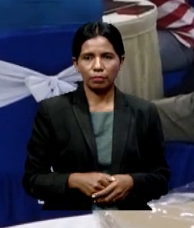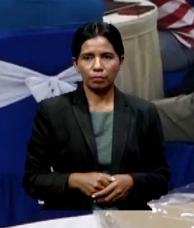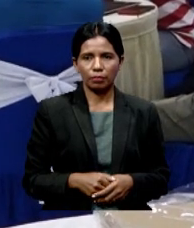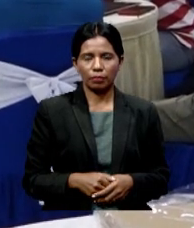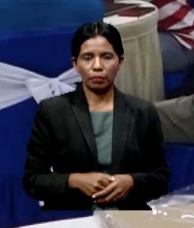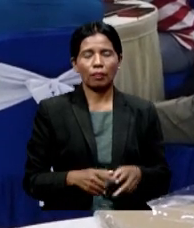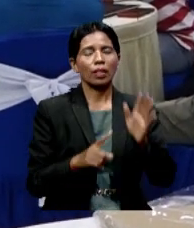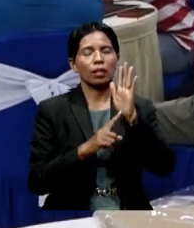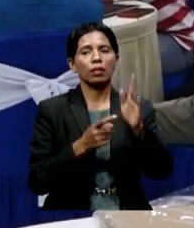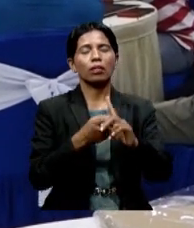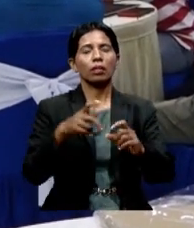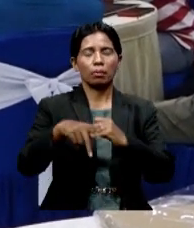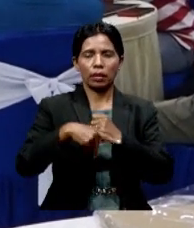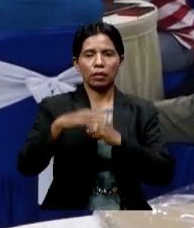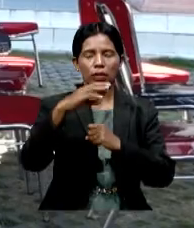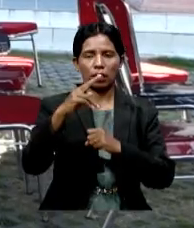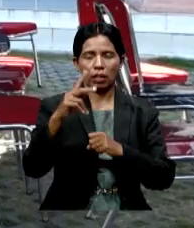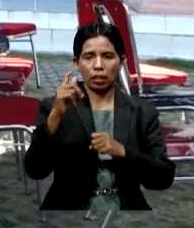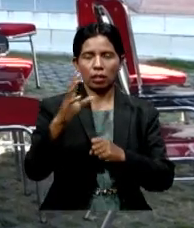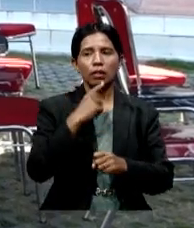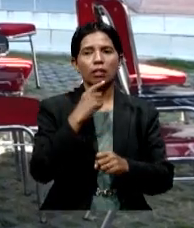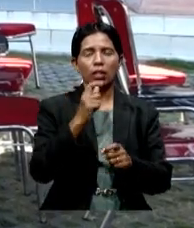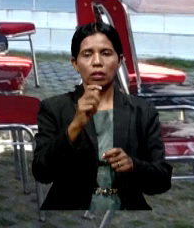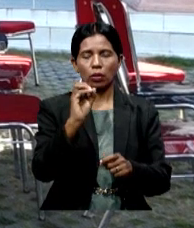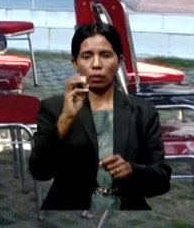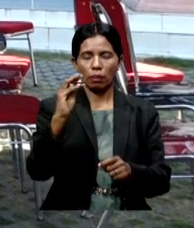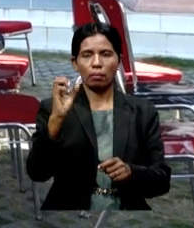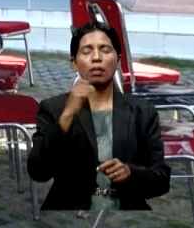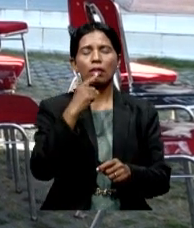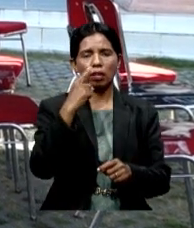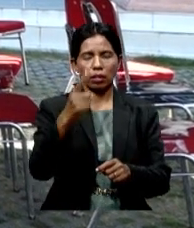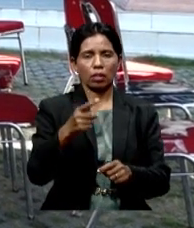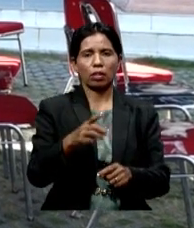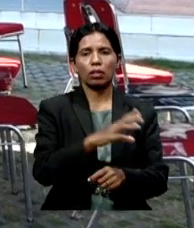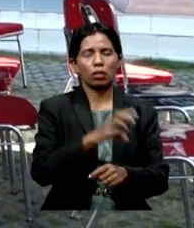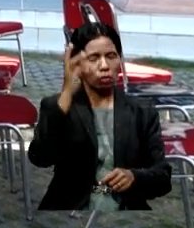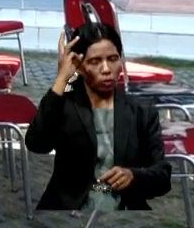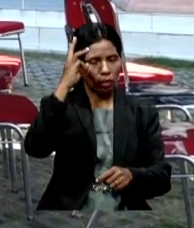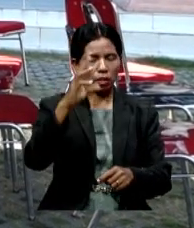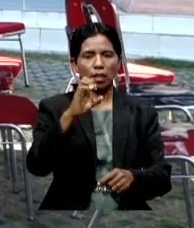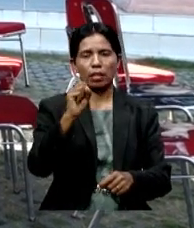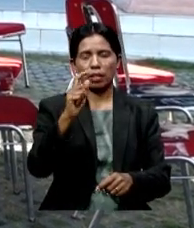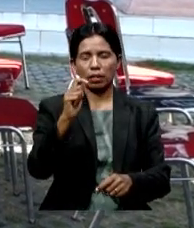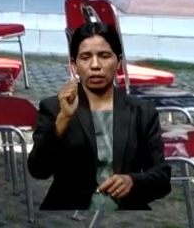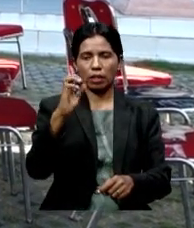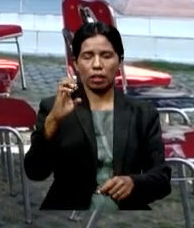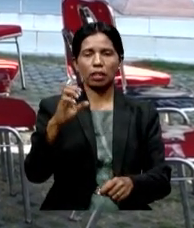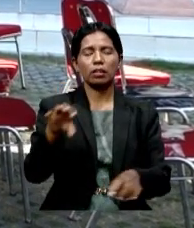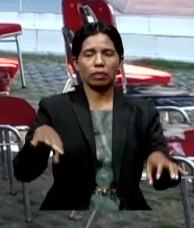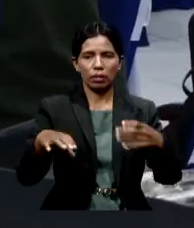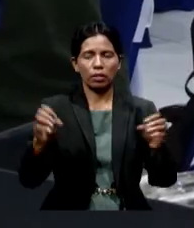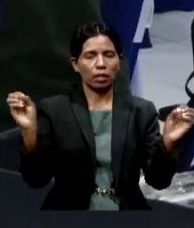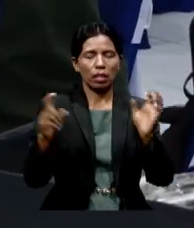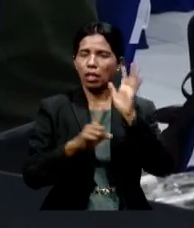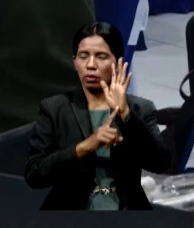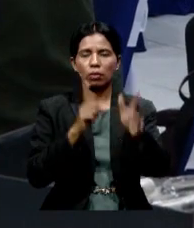Questão, né? Porta-voz do Partido Senarte, Tomás Cabral Hatou, também antes, né? Preocupa com esta serviço, né? Se reconsidera lá e a